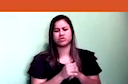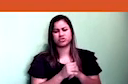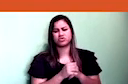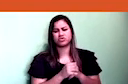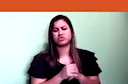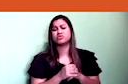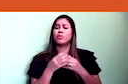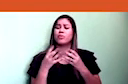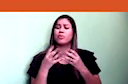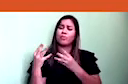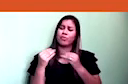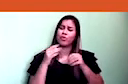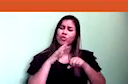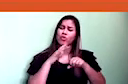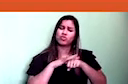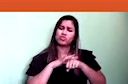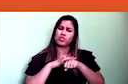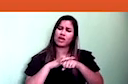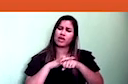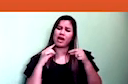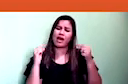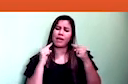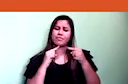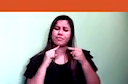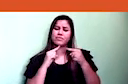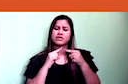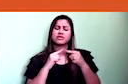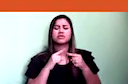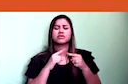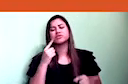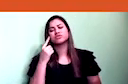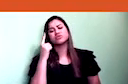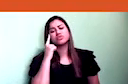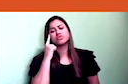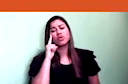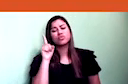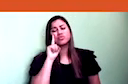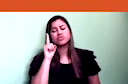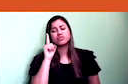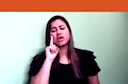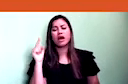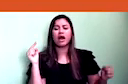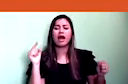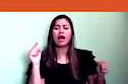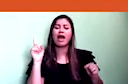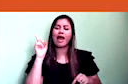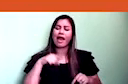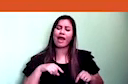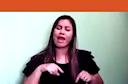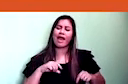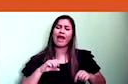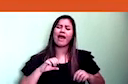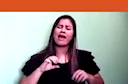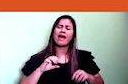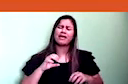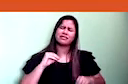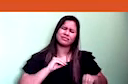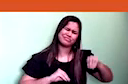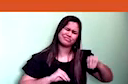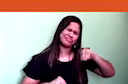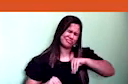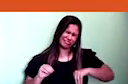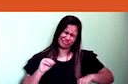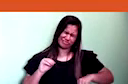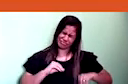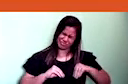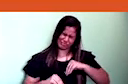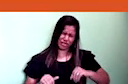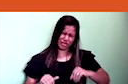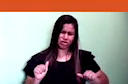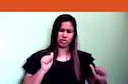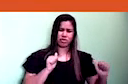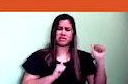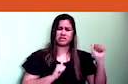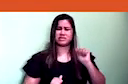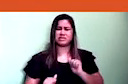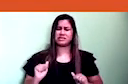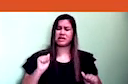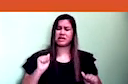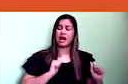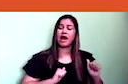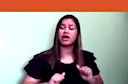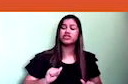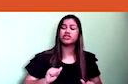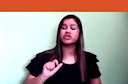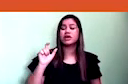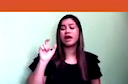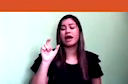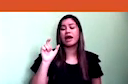são causados no nosso dia a dia, como depressão, ansiedade, a síndrome de burnout, que hoje ela é muito conhecida em